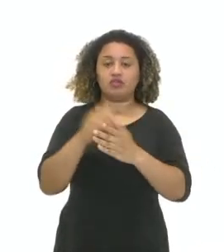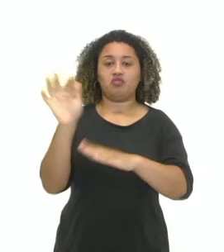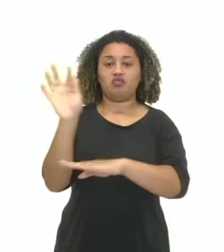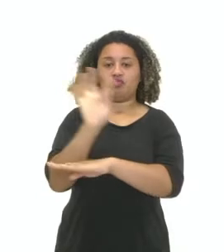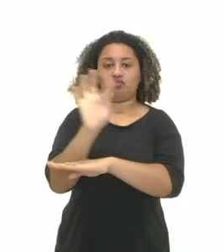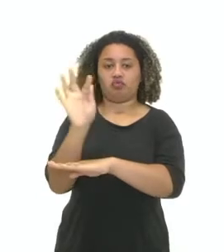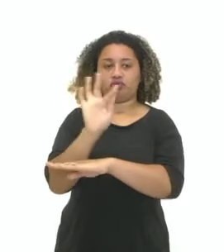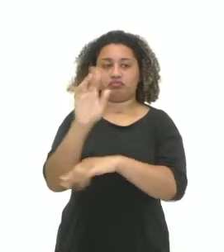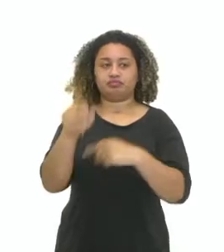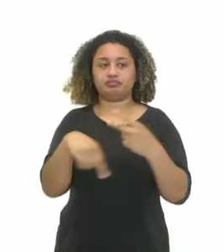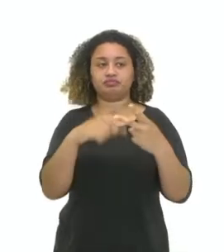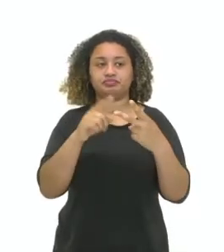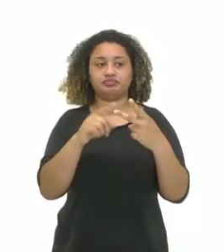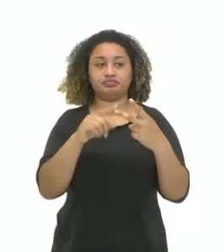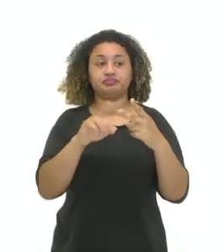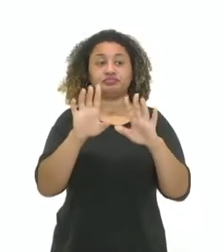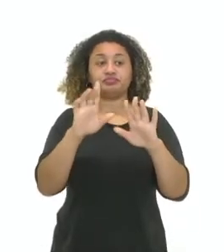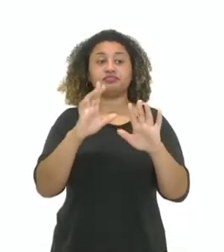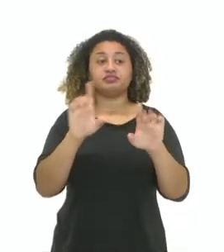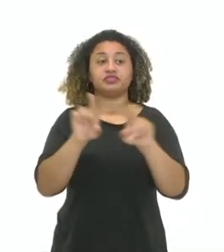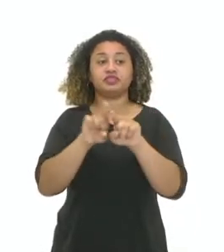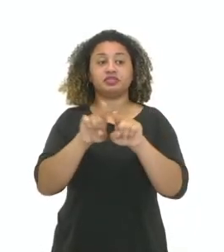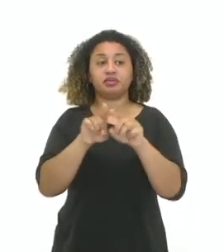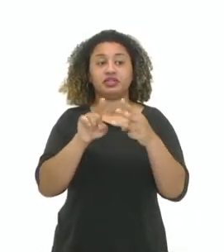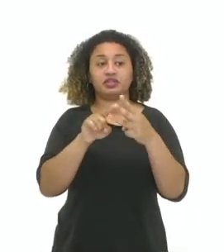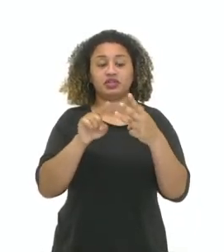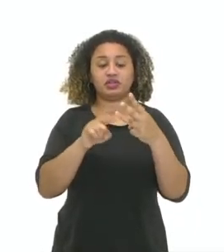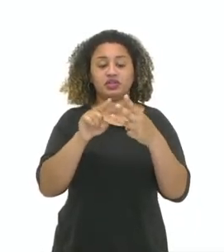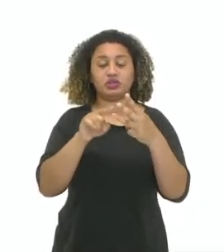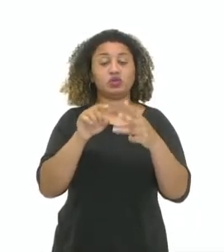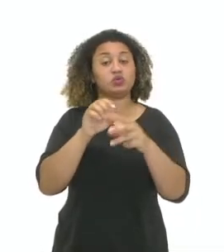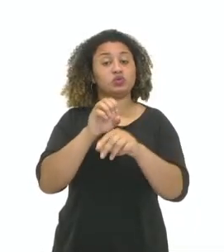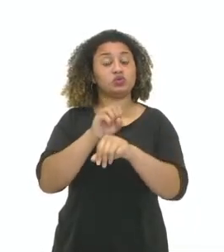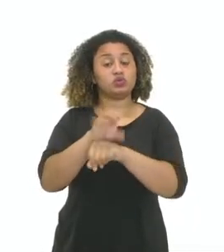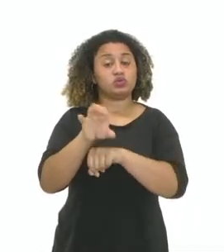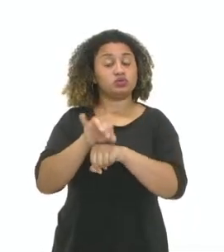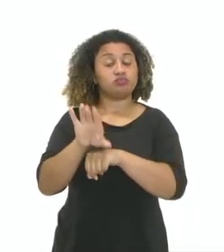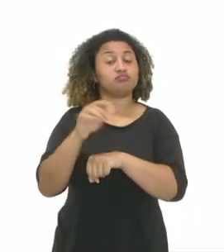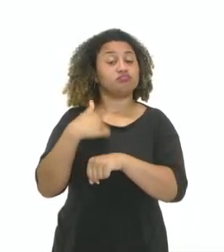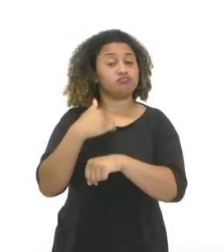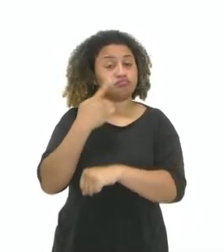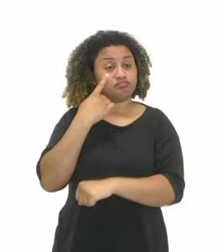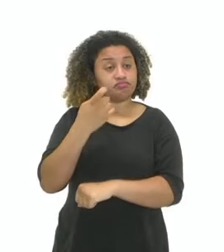formal, e aí eu tenho para você duas sugestões bem interessantes.